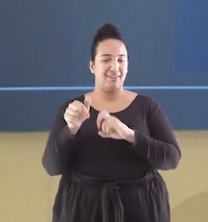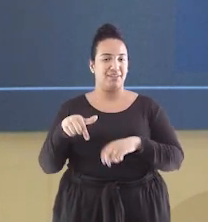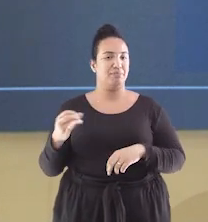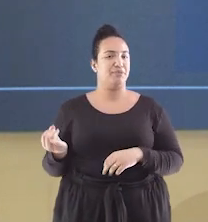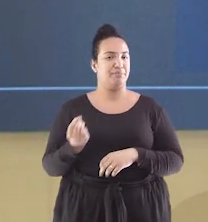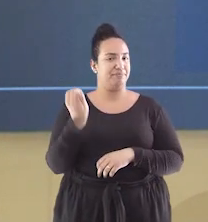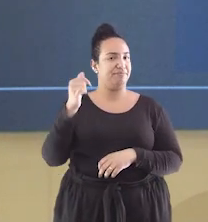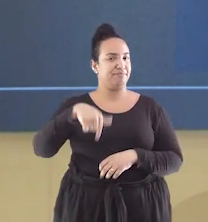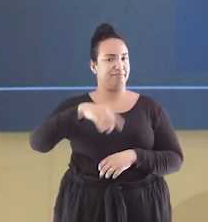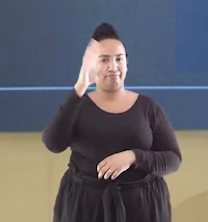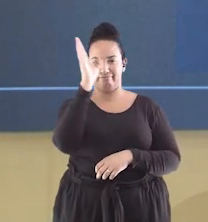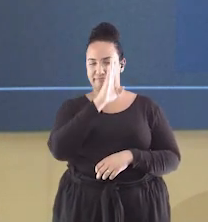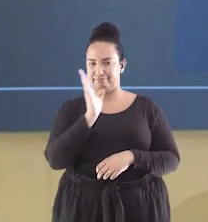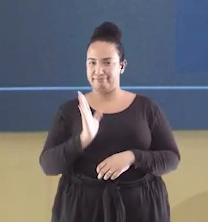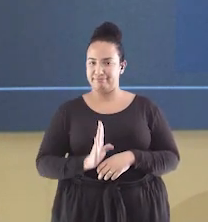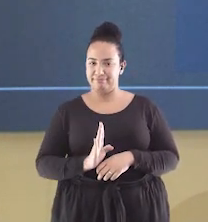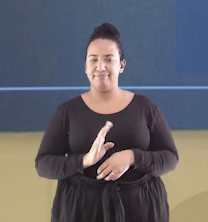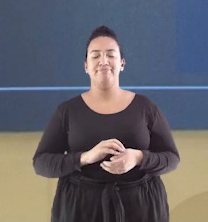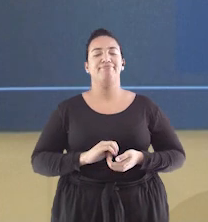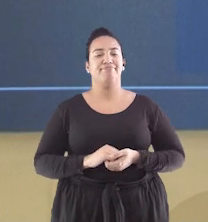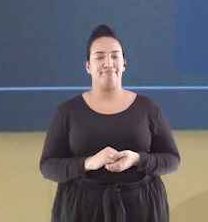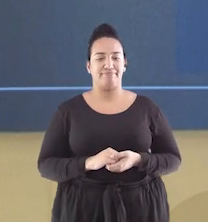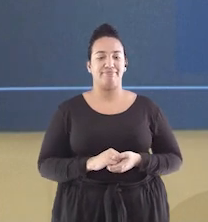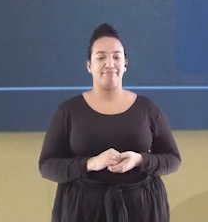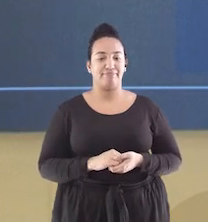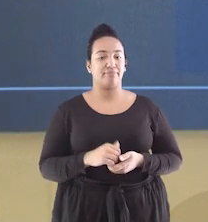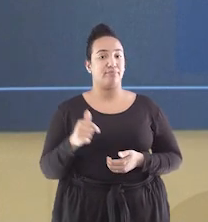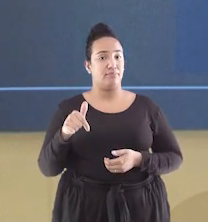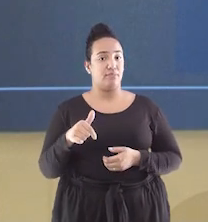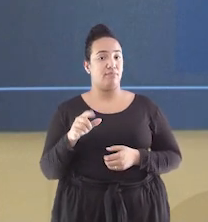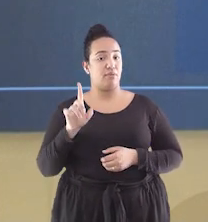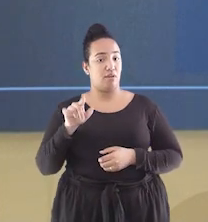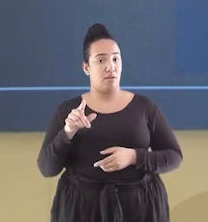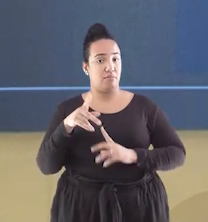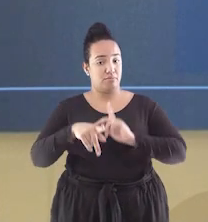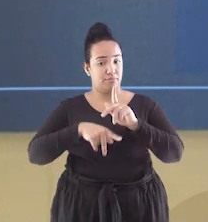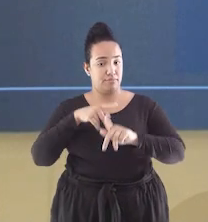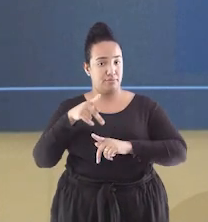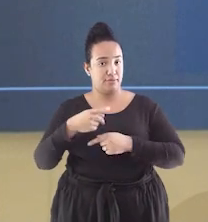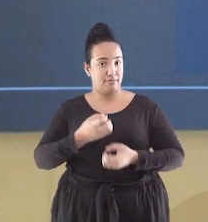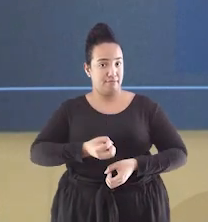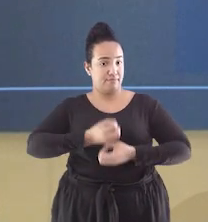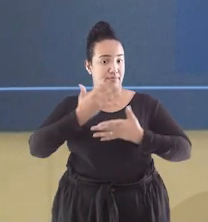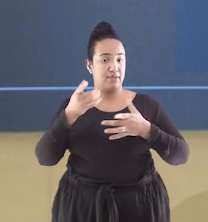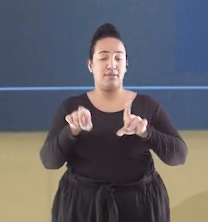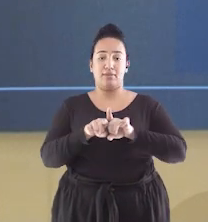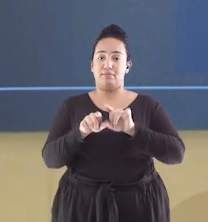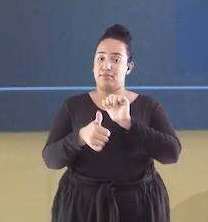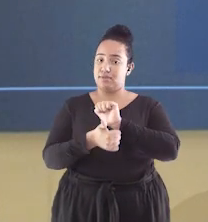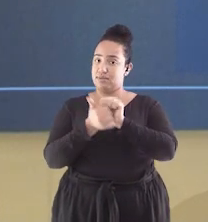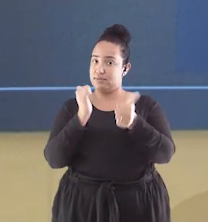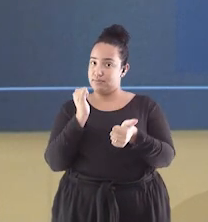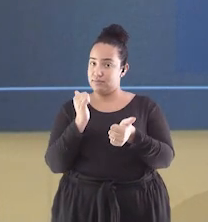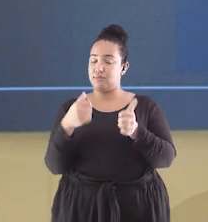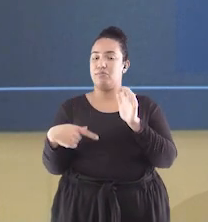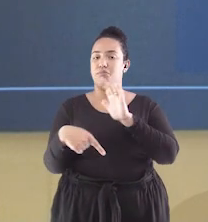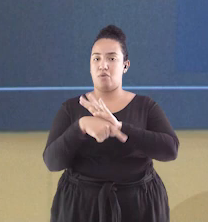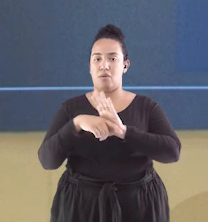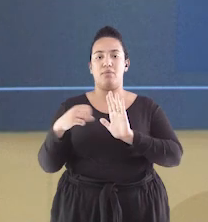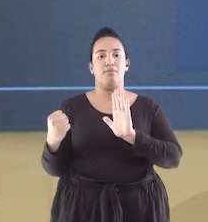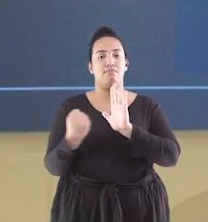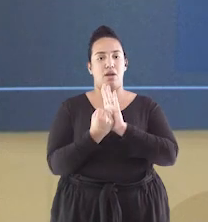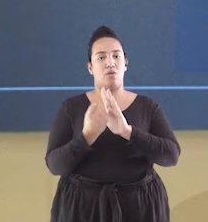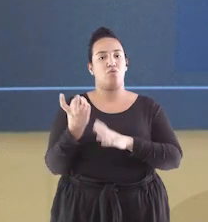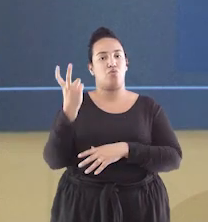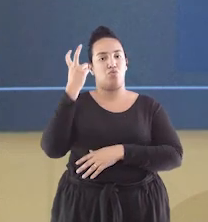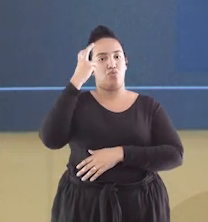uma atividade muito popular no Brasil e de origem centenária. É uma expressão popular que também é um esporte e é